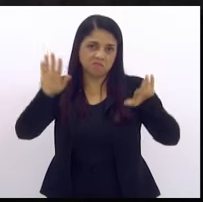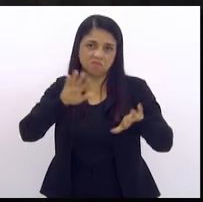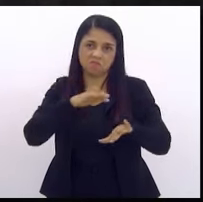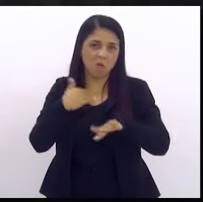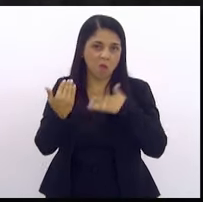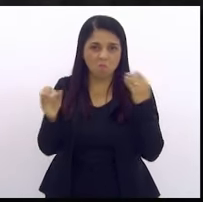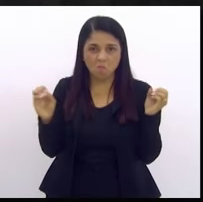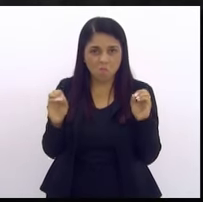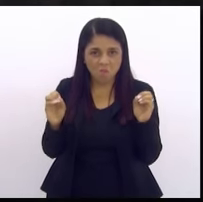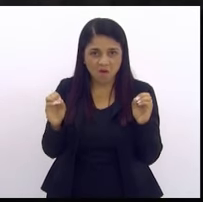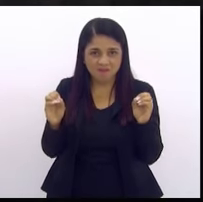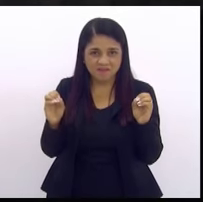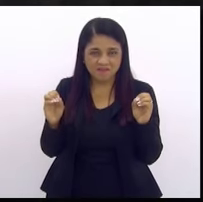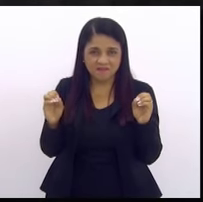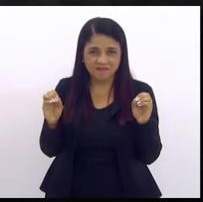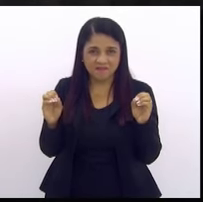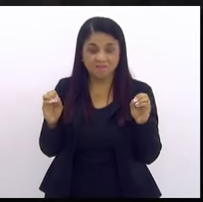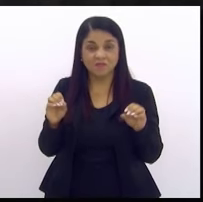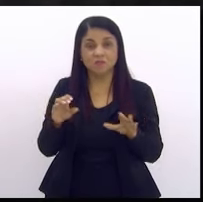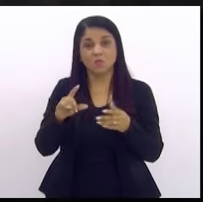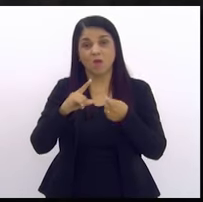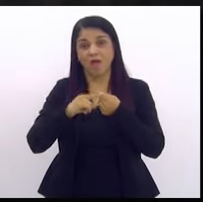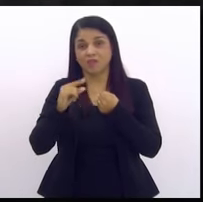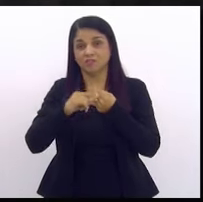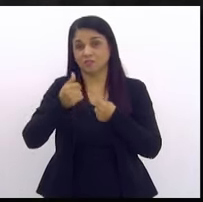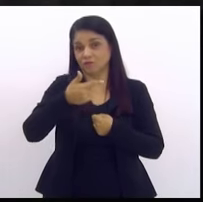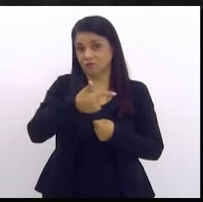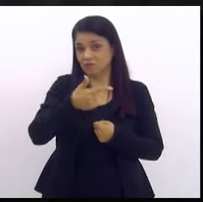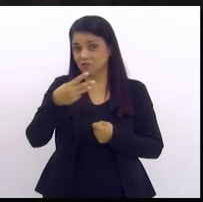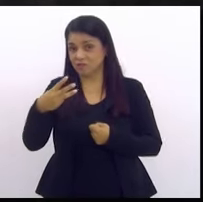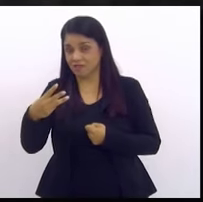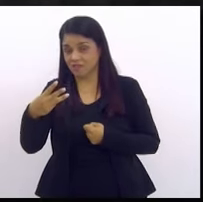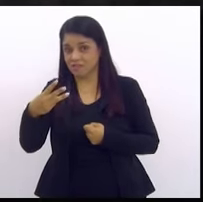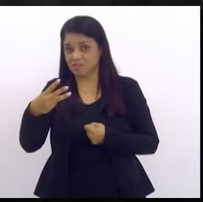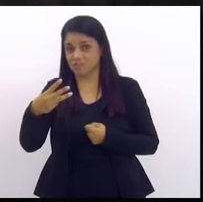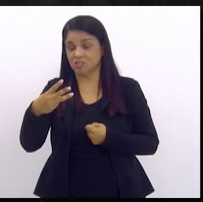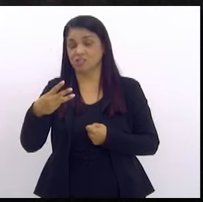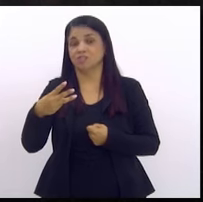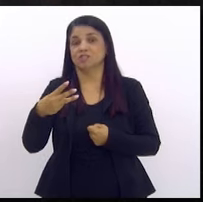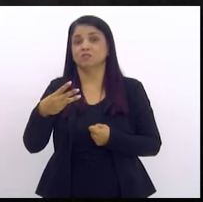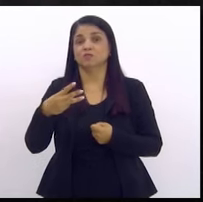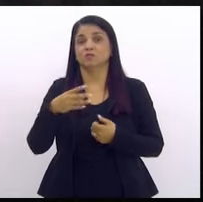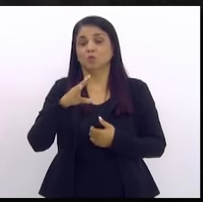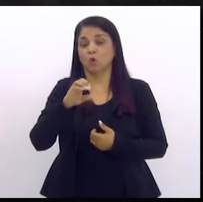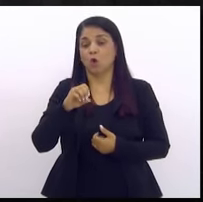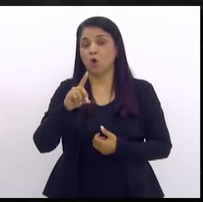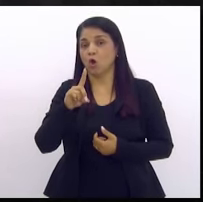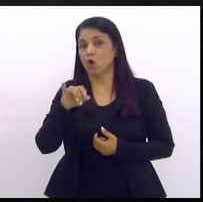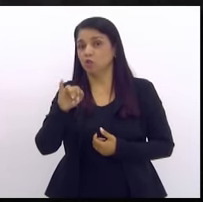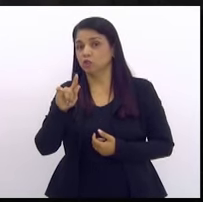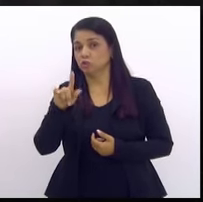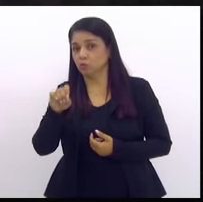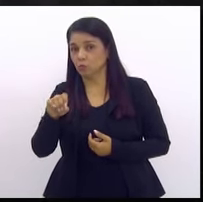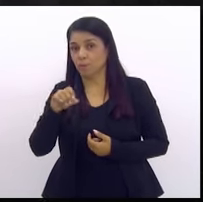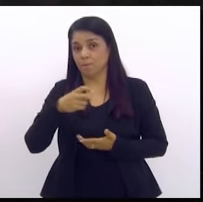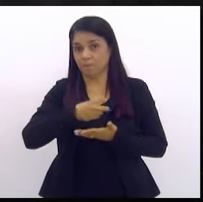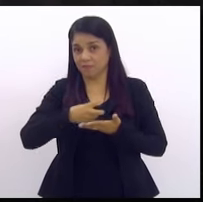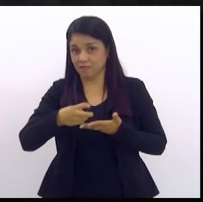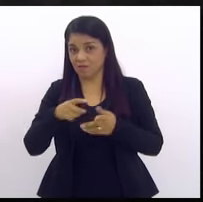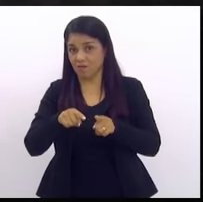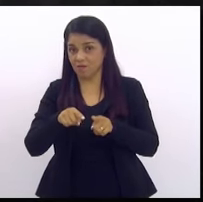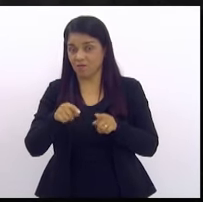no momento em que o artigo 23 do Código Penal, que é o excludente de licitude, nos der essa